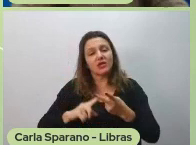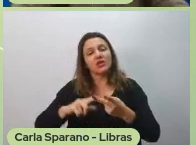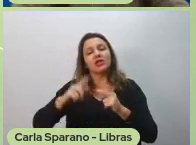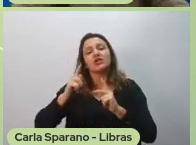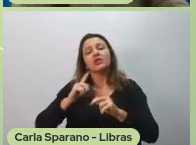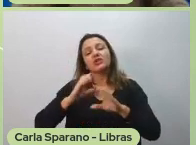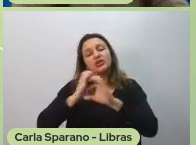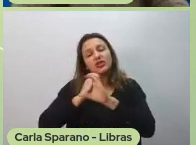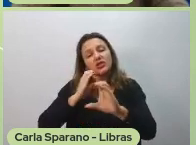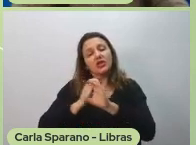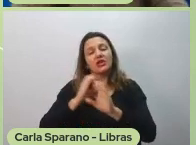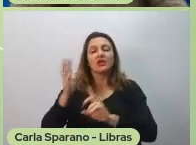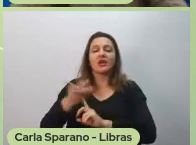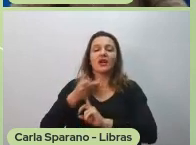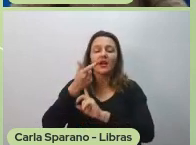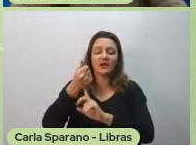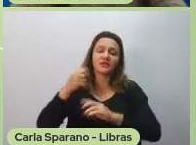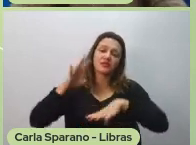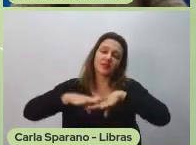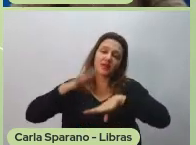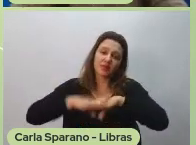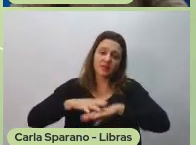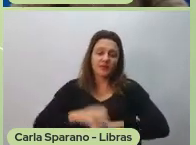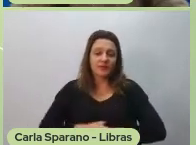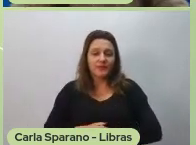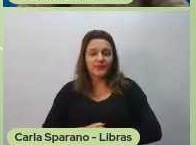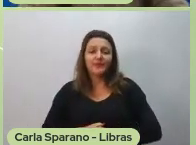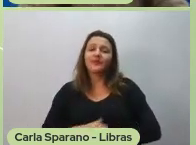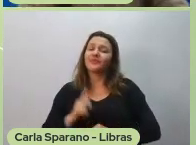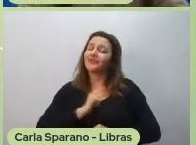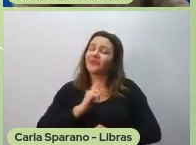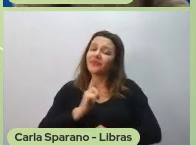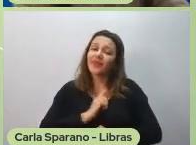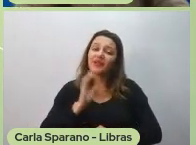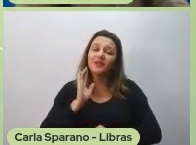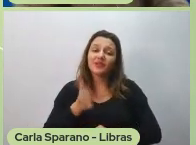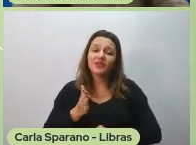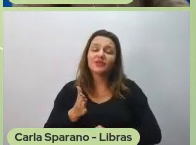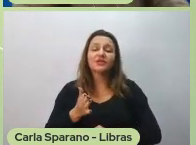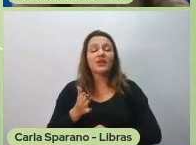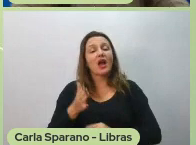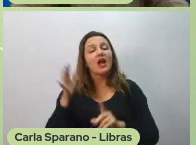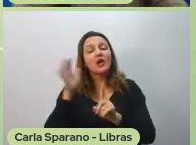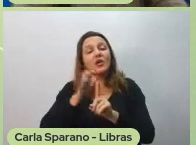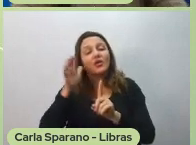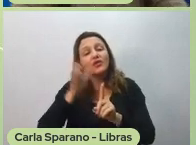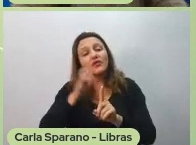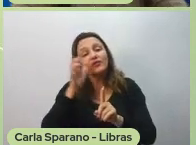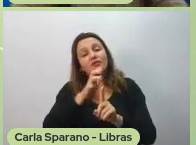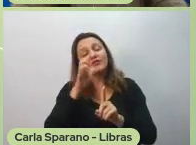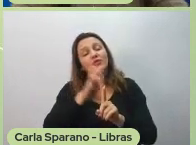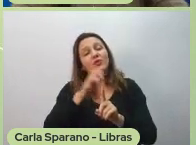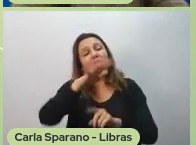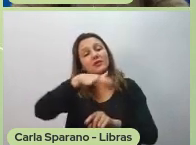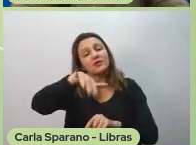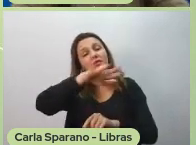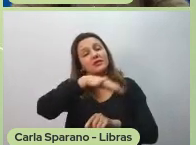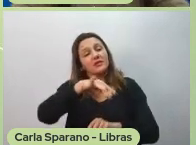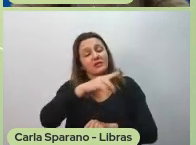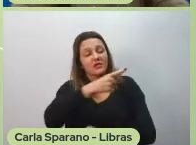matemática. Então, assim, isso envolve já uma ementa no ensino médio e fundamental, para que a